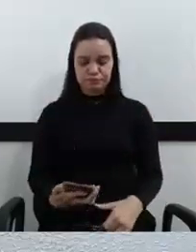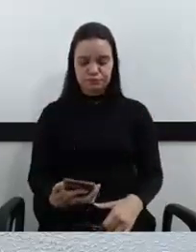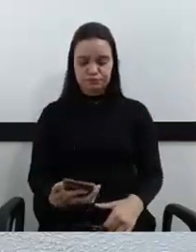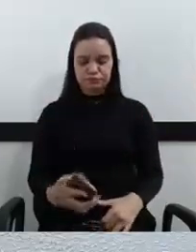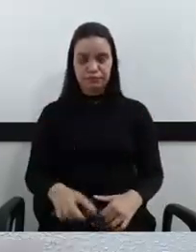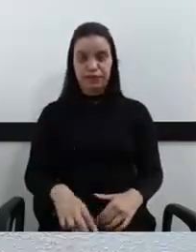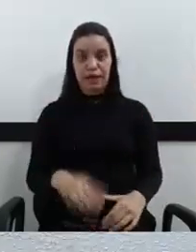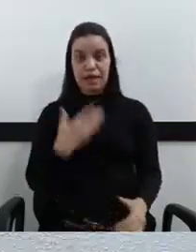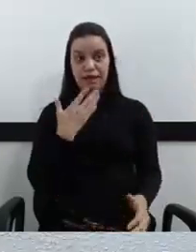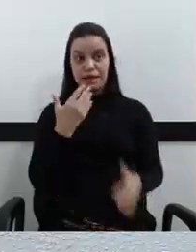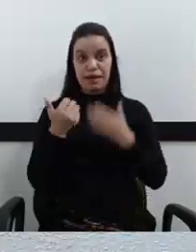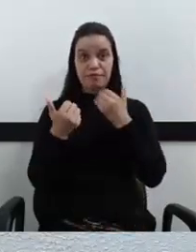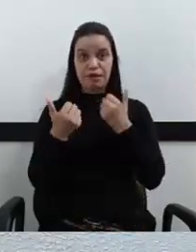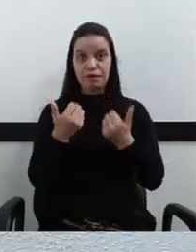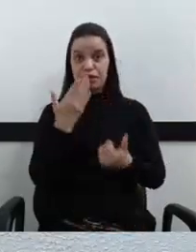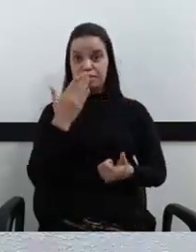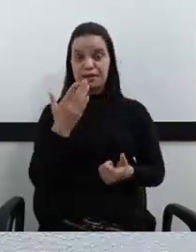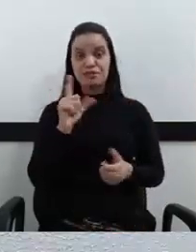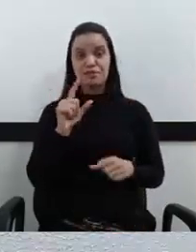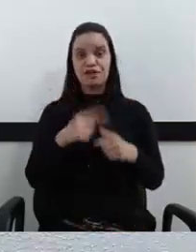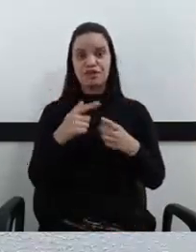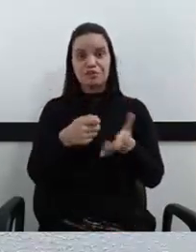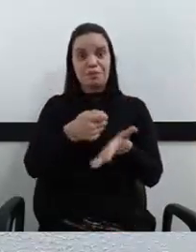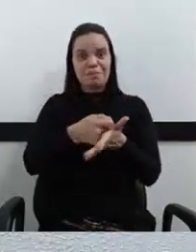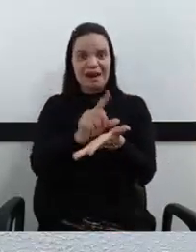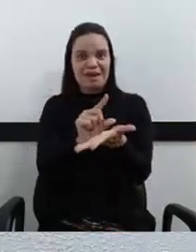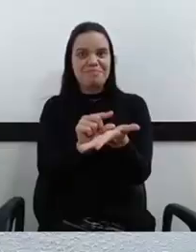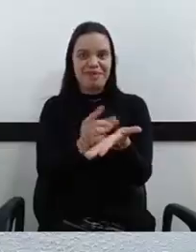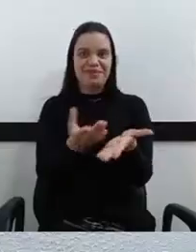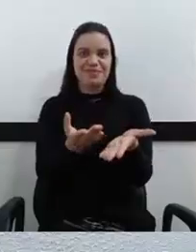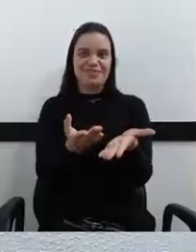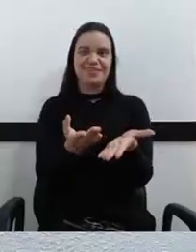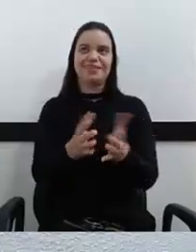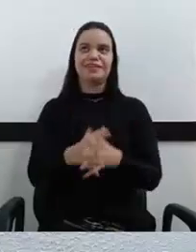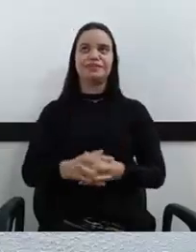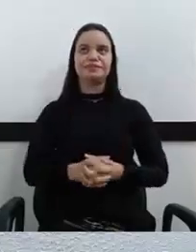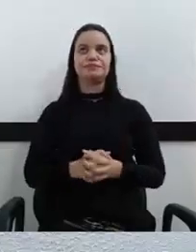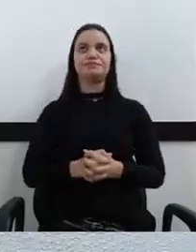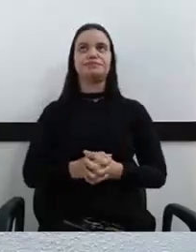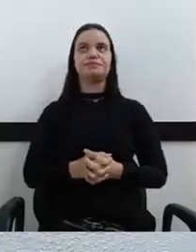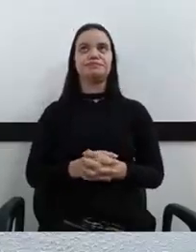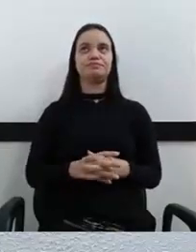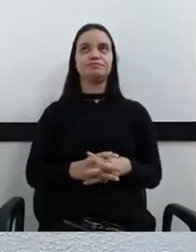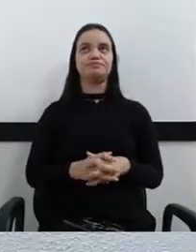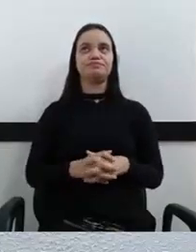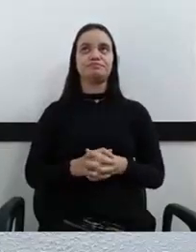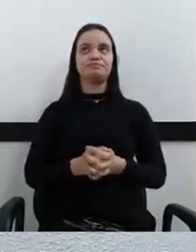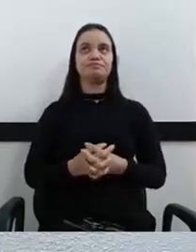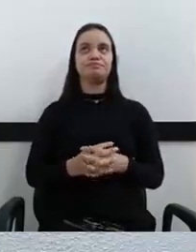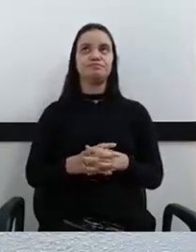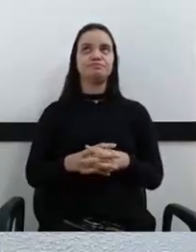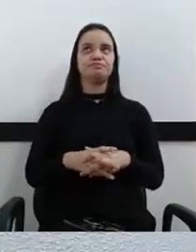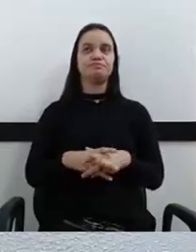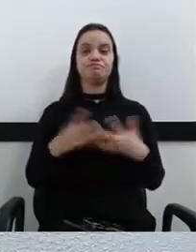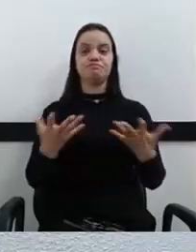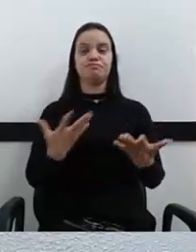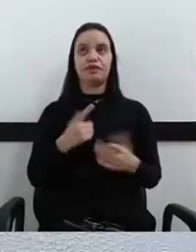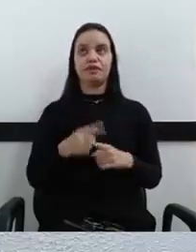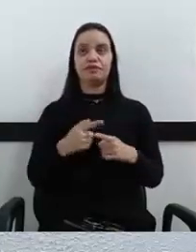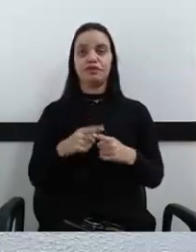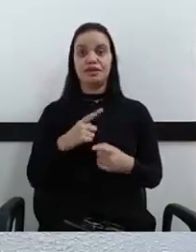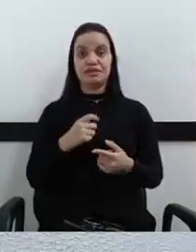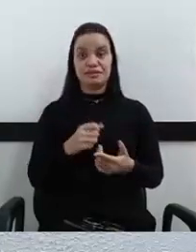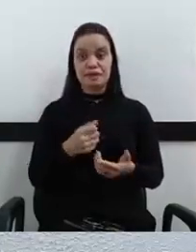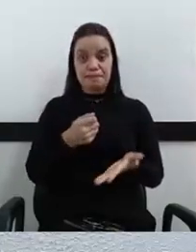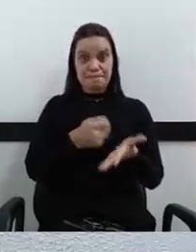melhor que peçam, porque a gente vai pagar menos, nesse sentido do pagamento, do ponto de vista orçamentário, porque a gente